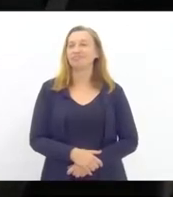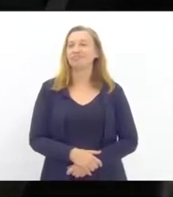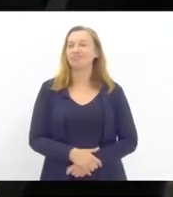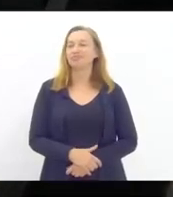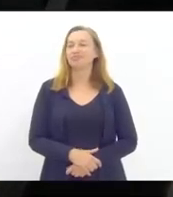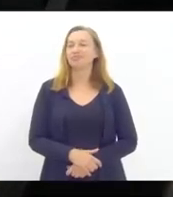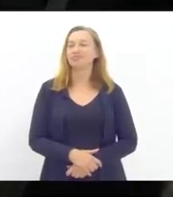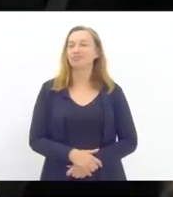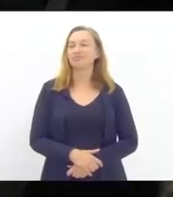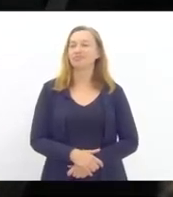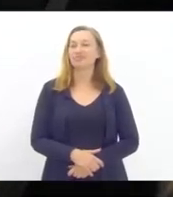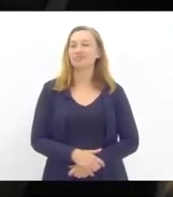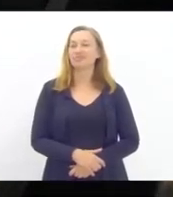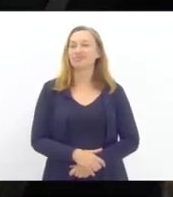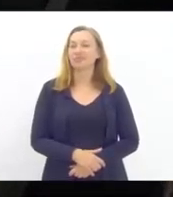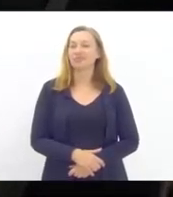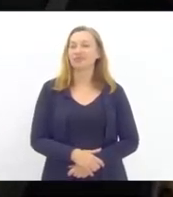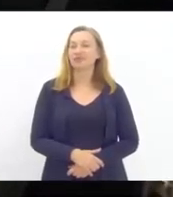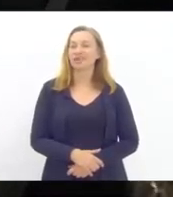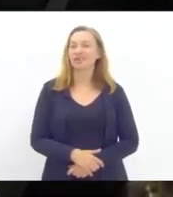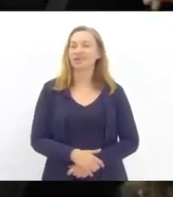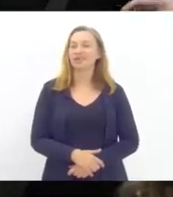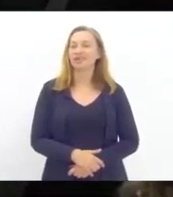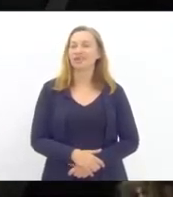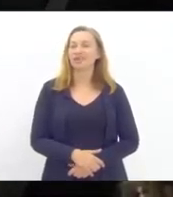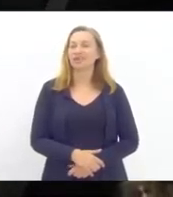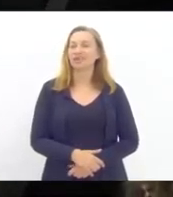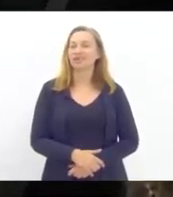seu canal é fundamental aqui